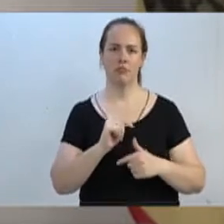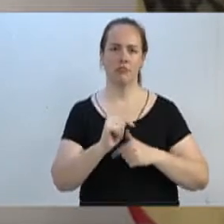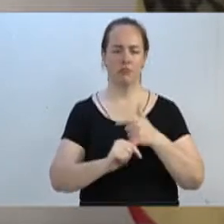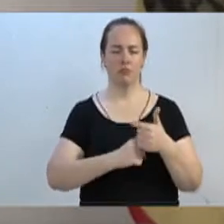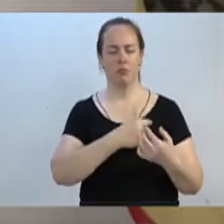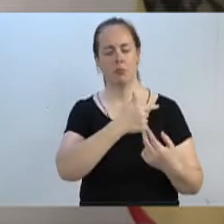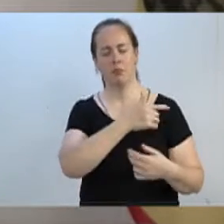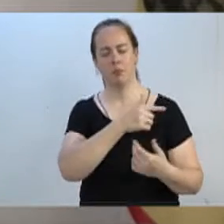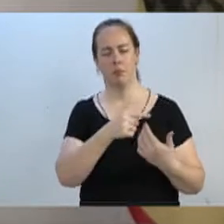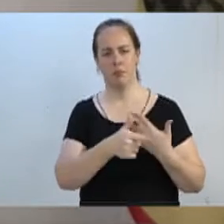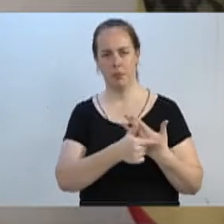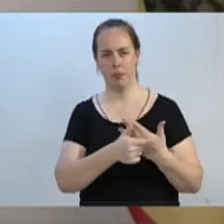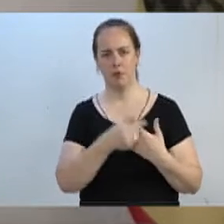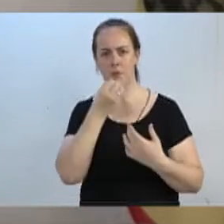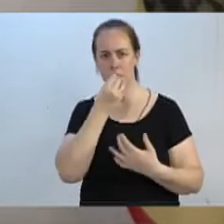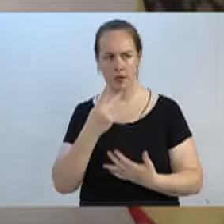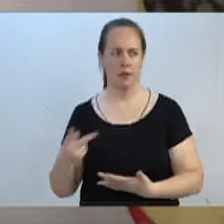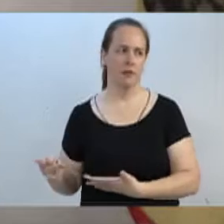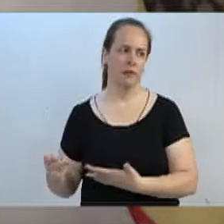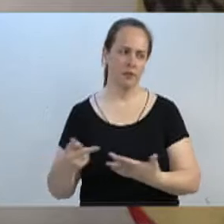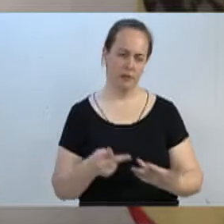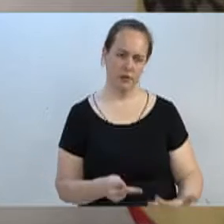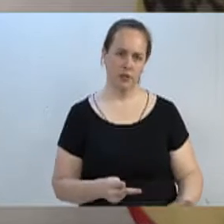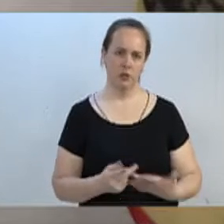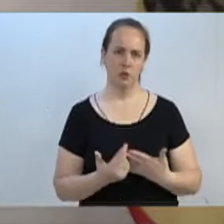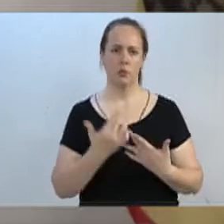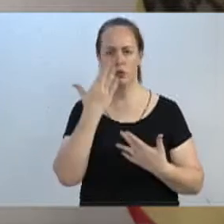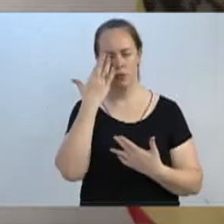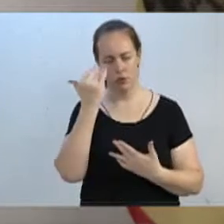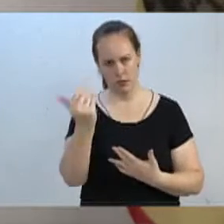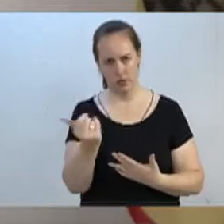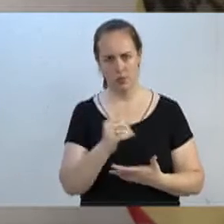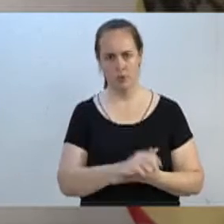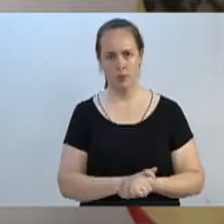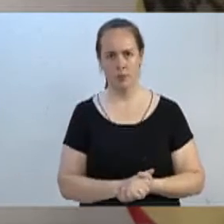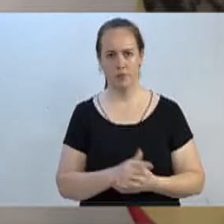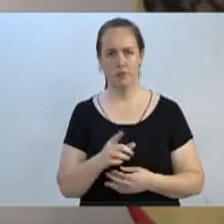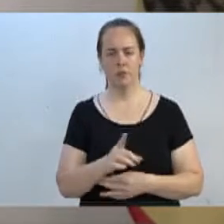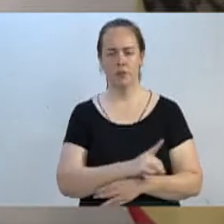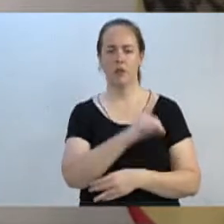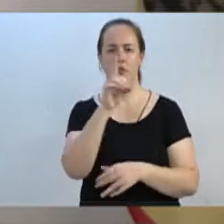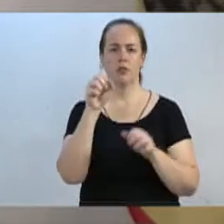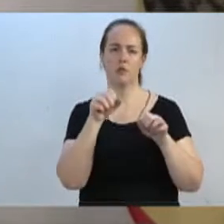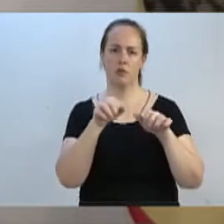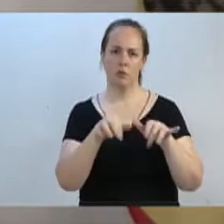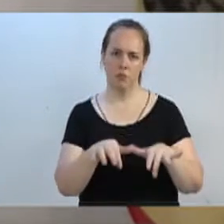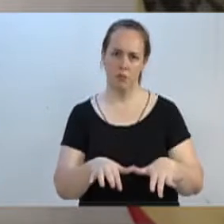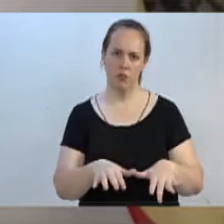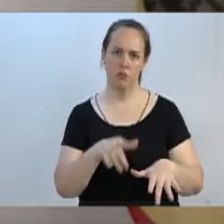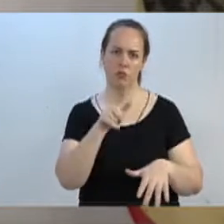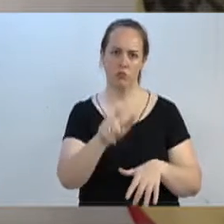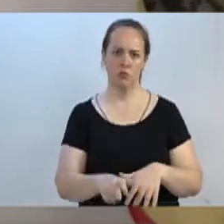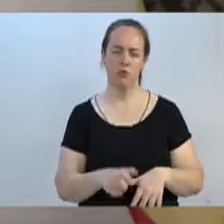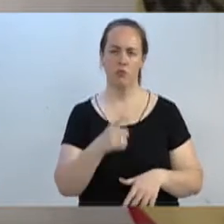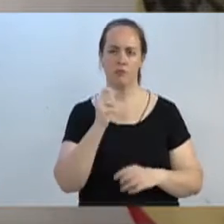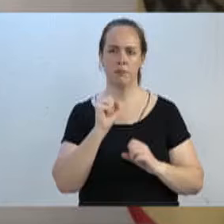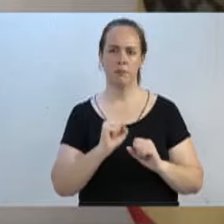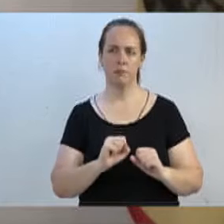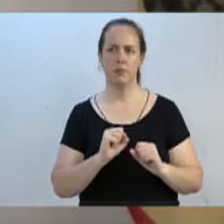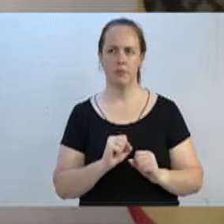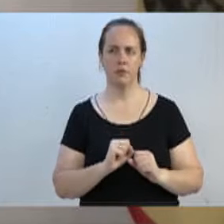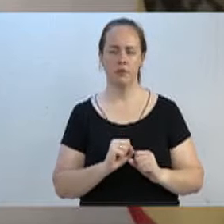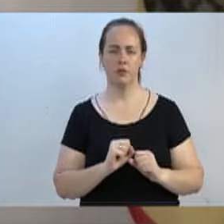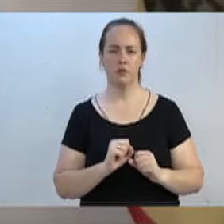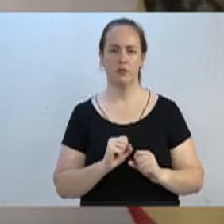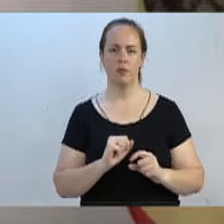tarefa. Seja bem-vindo, sucesso, que Deus lhe ilumine para que o senhor possa ser